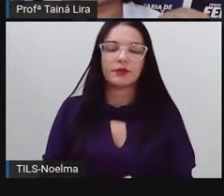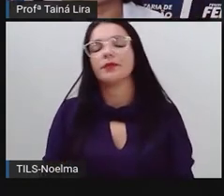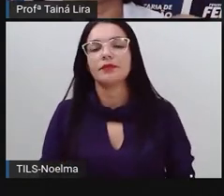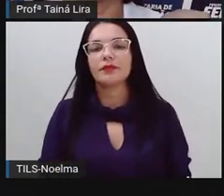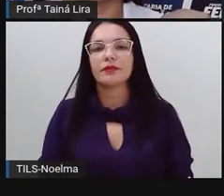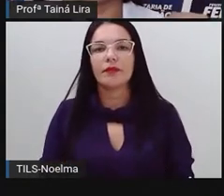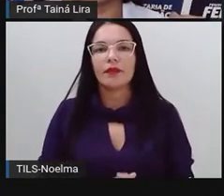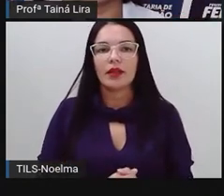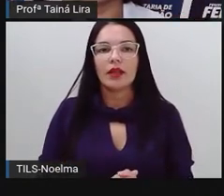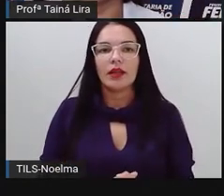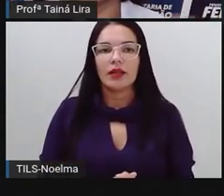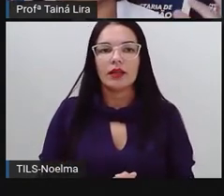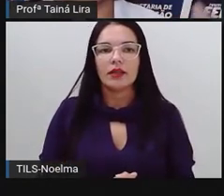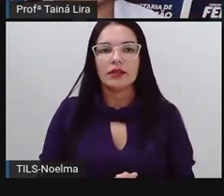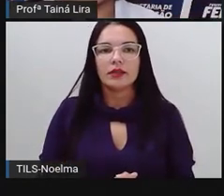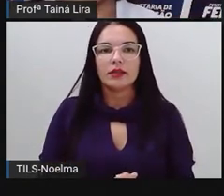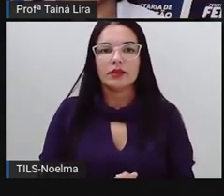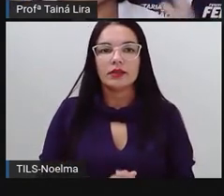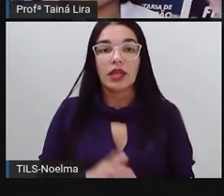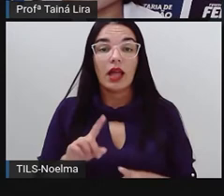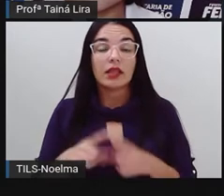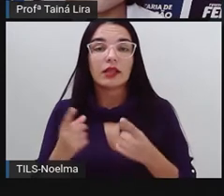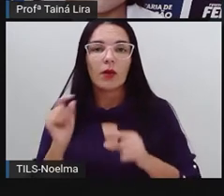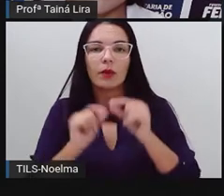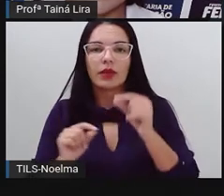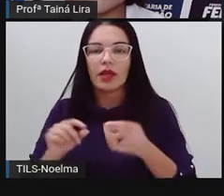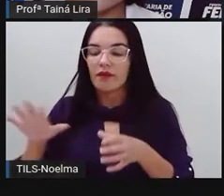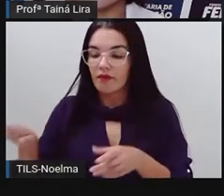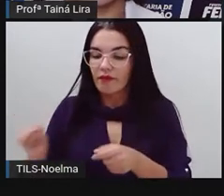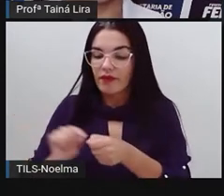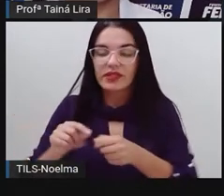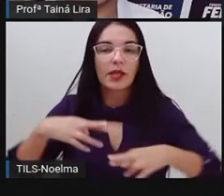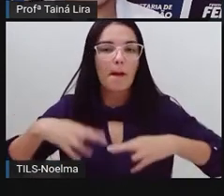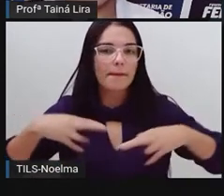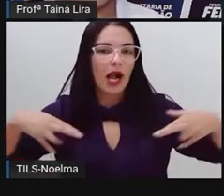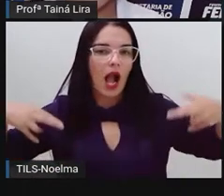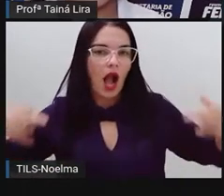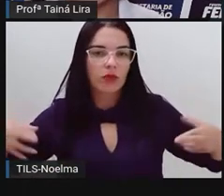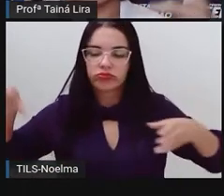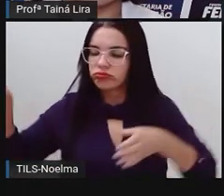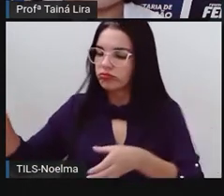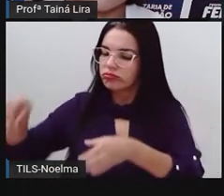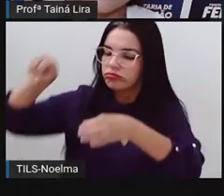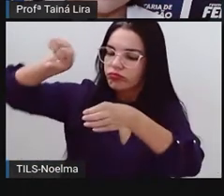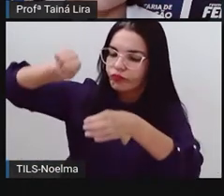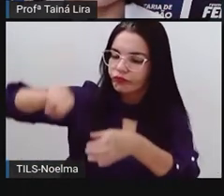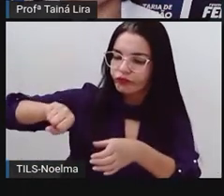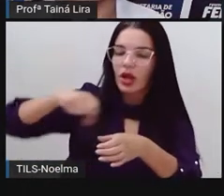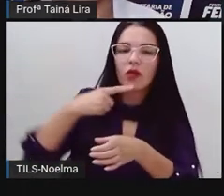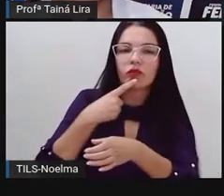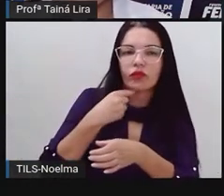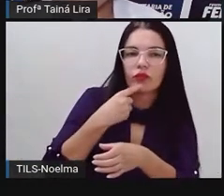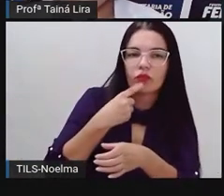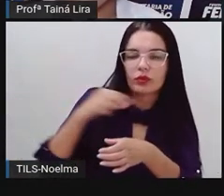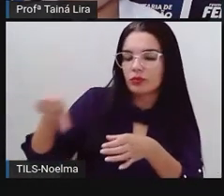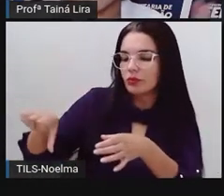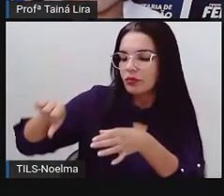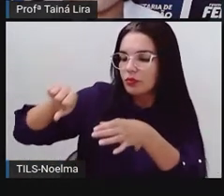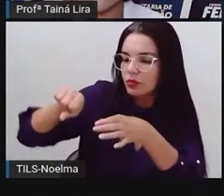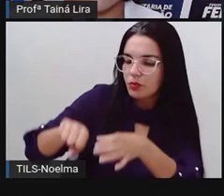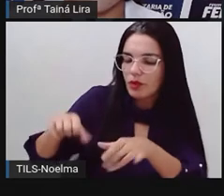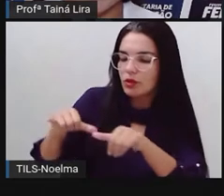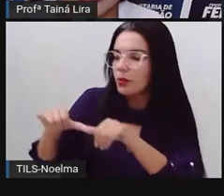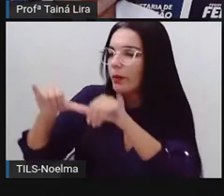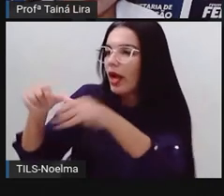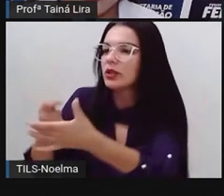então é a gente vai para botar em um molho de tomate Então a gente vai no Supermercado Compra um olho comprou o extrato